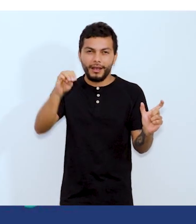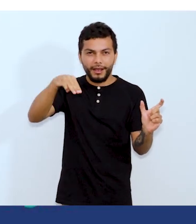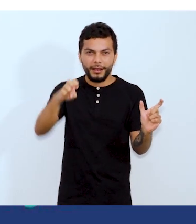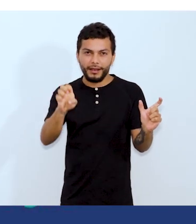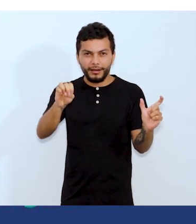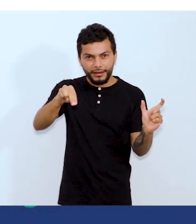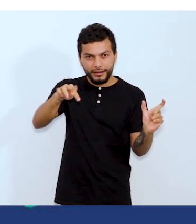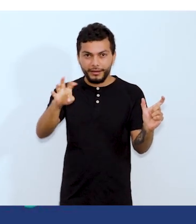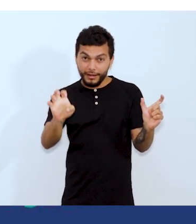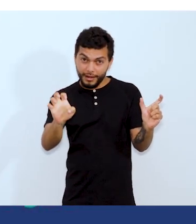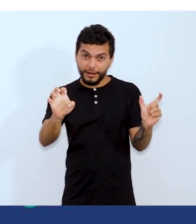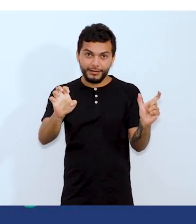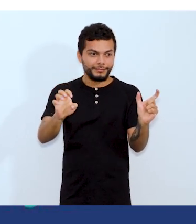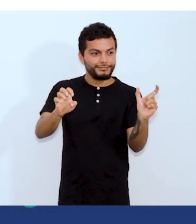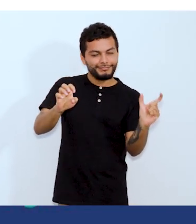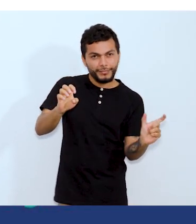semente,